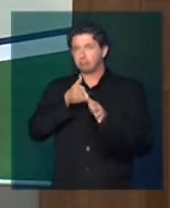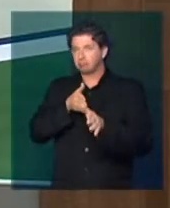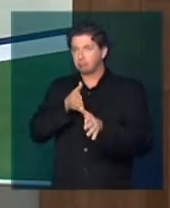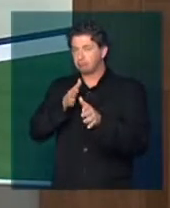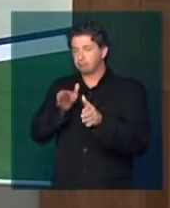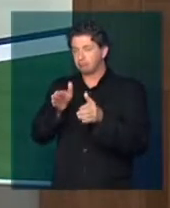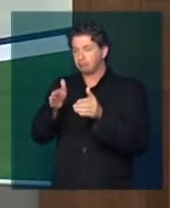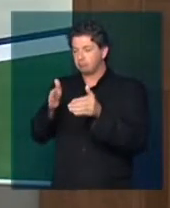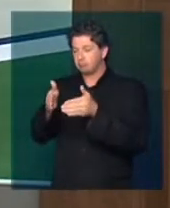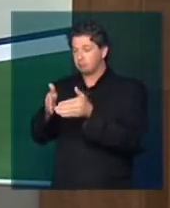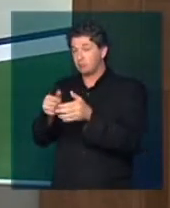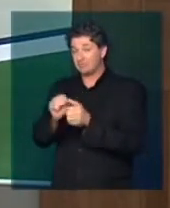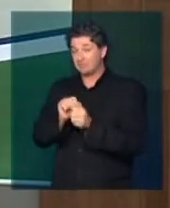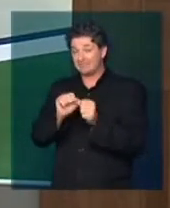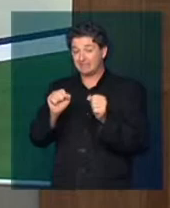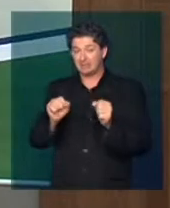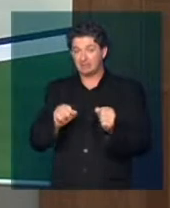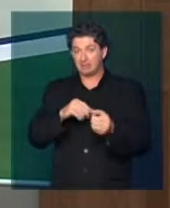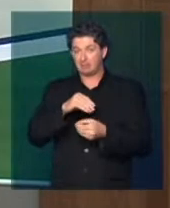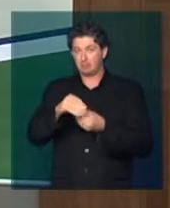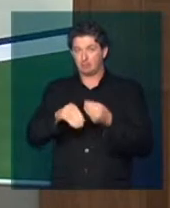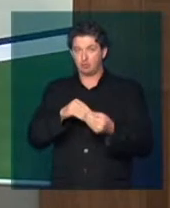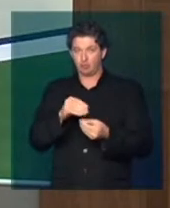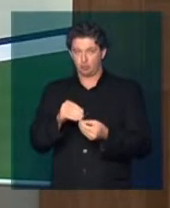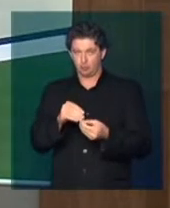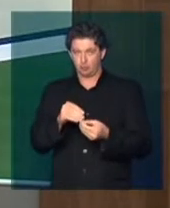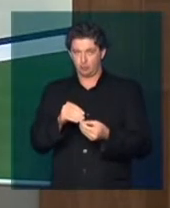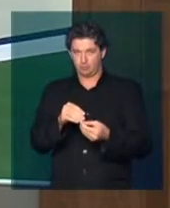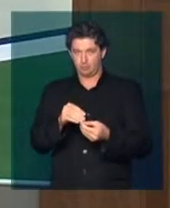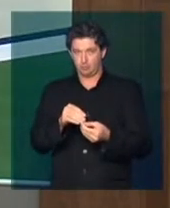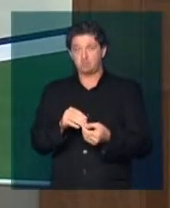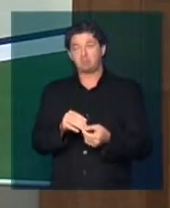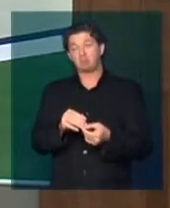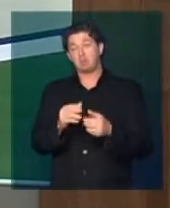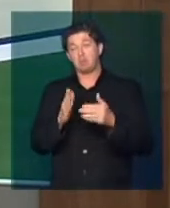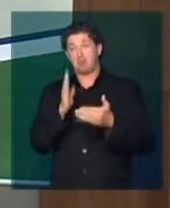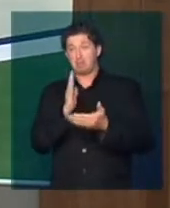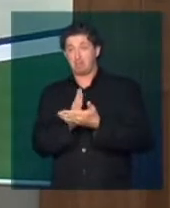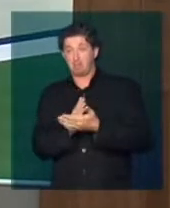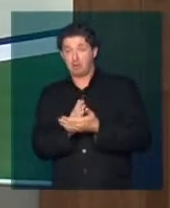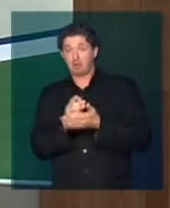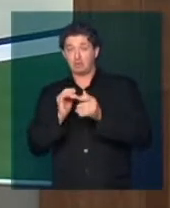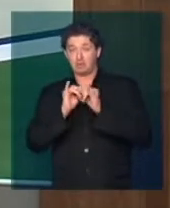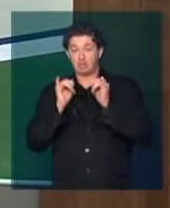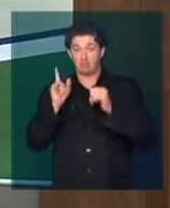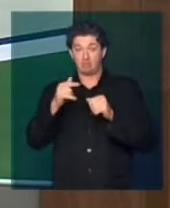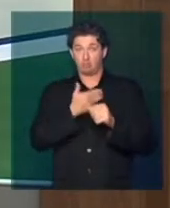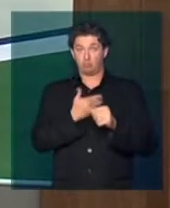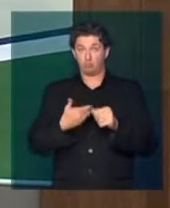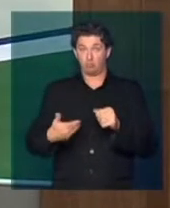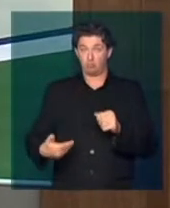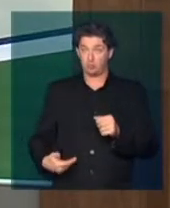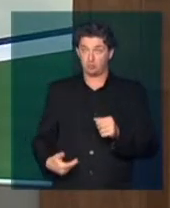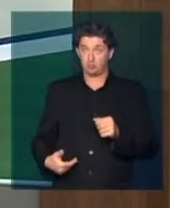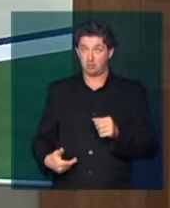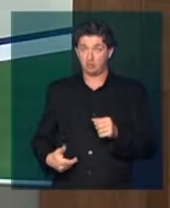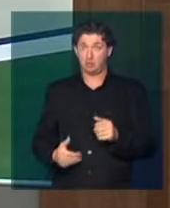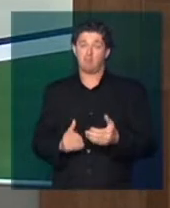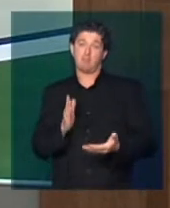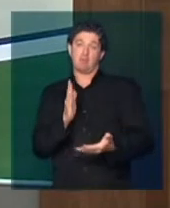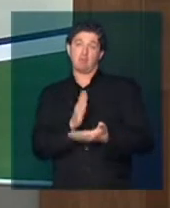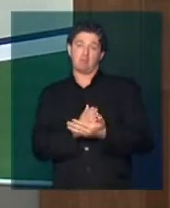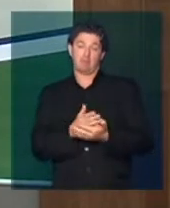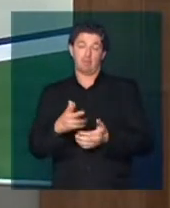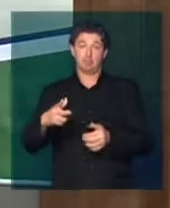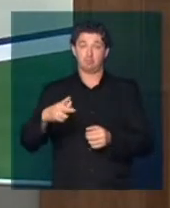um sistema de financiamento misto, que possa uma parte da campanha ser pública e uma